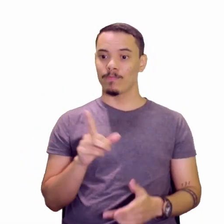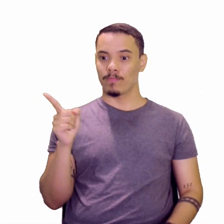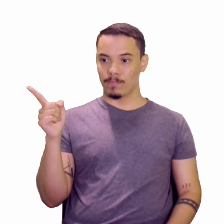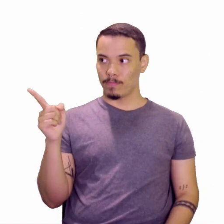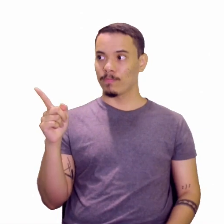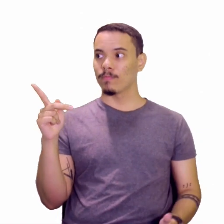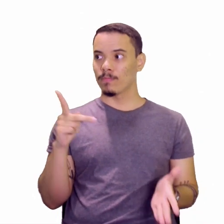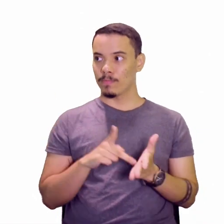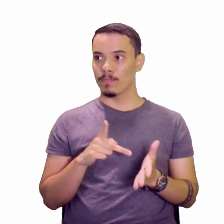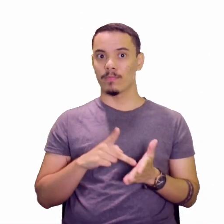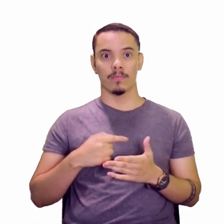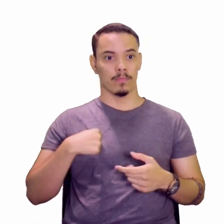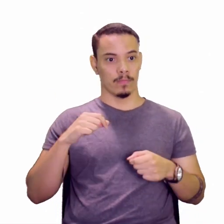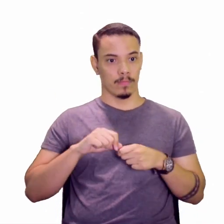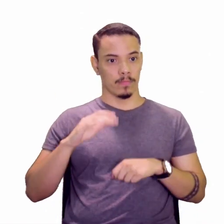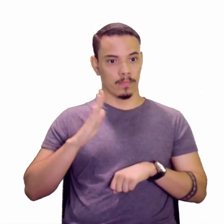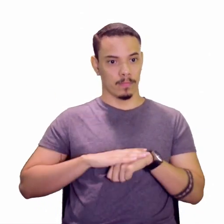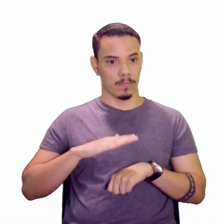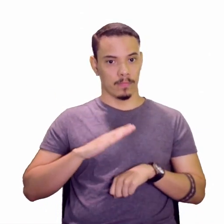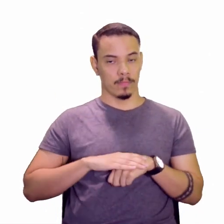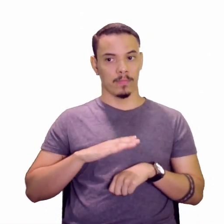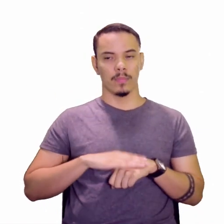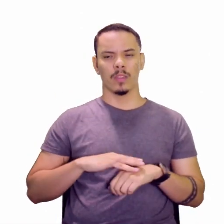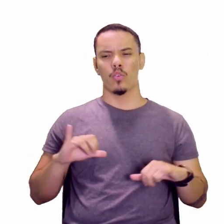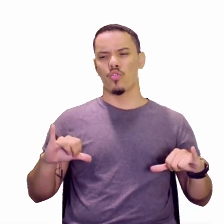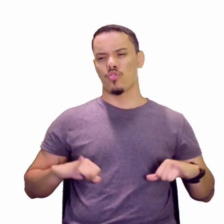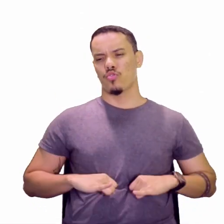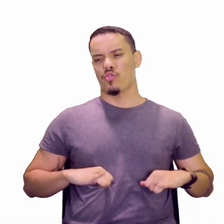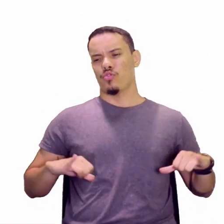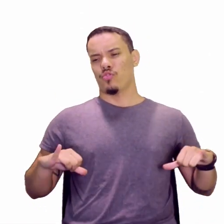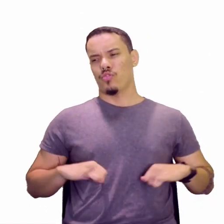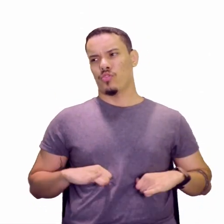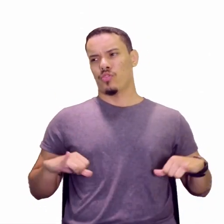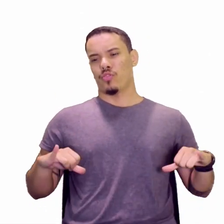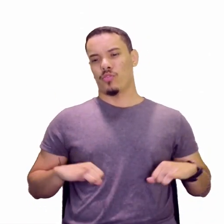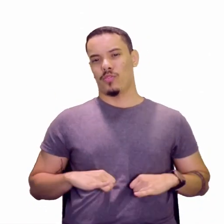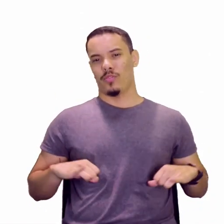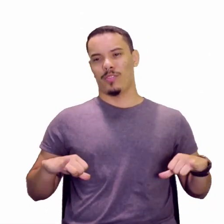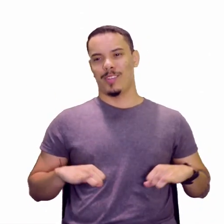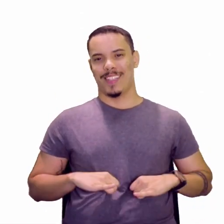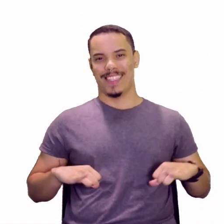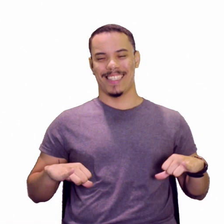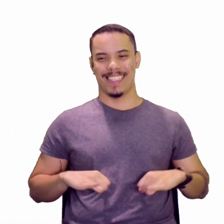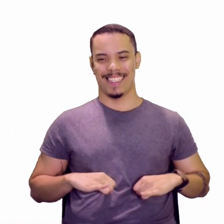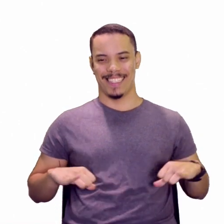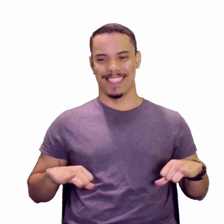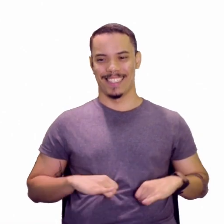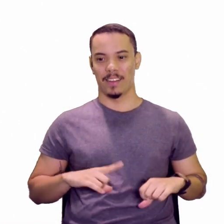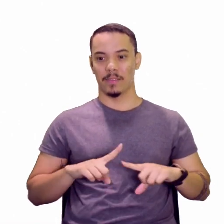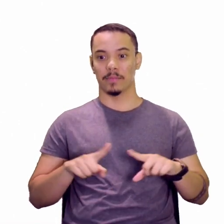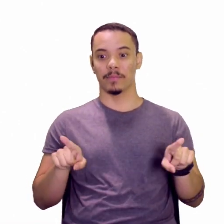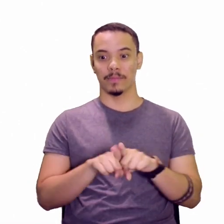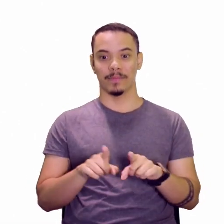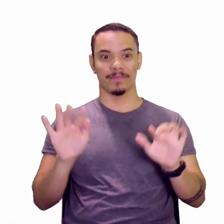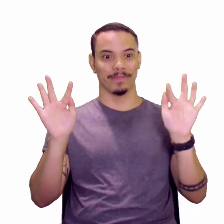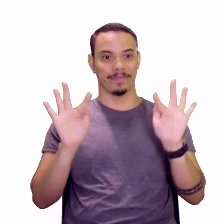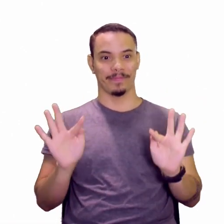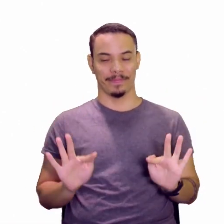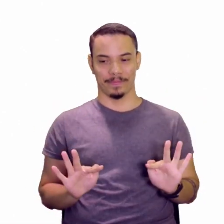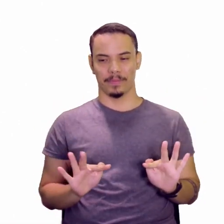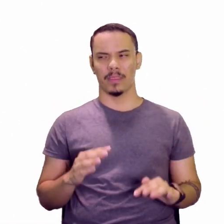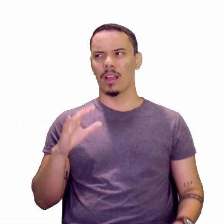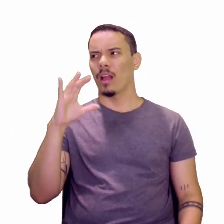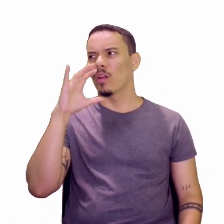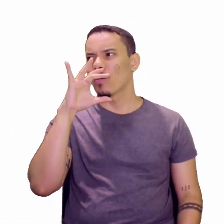É Deise? real, Você tá? fez. Eu fiz, percorri, sofri. Sofreu, é? Sofri. Mas ficou feliz também. Tava quente